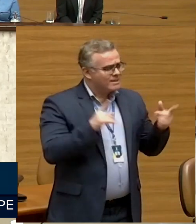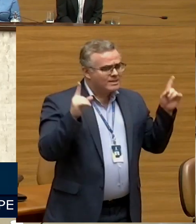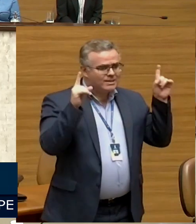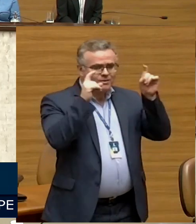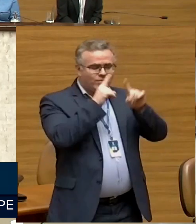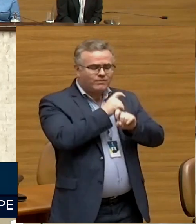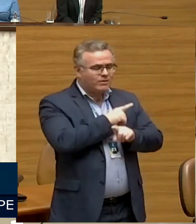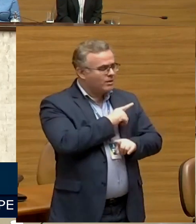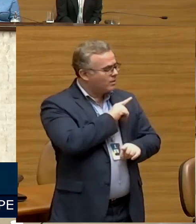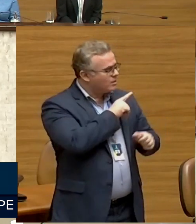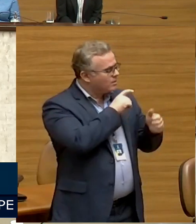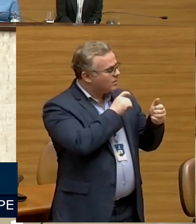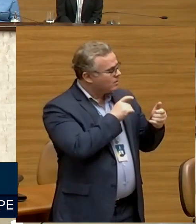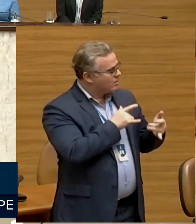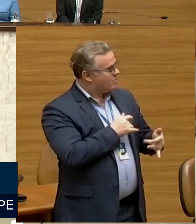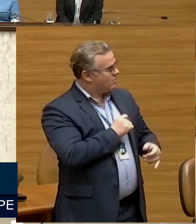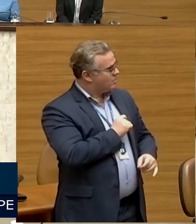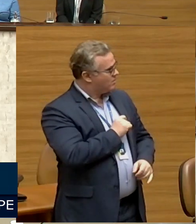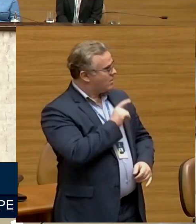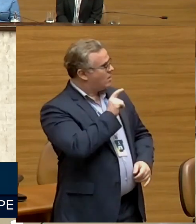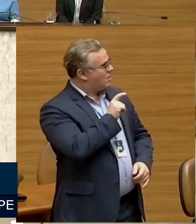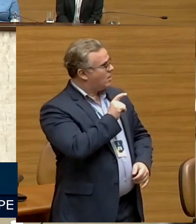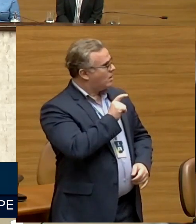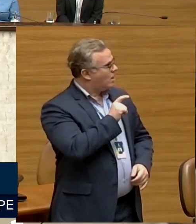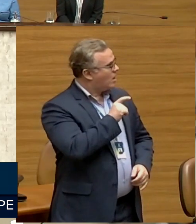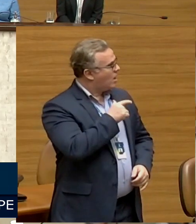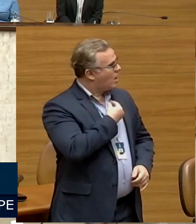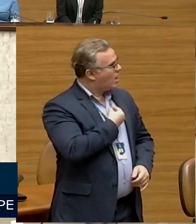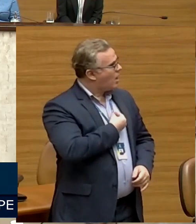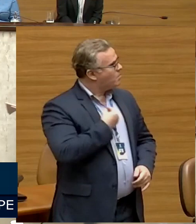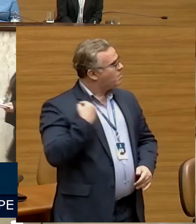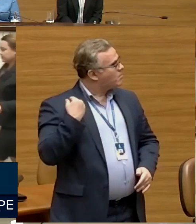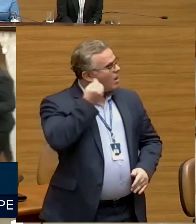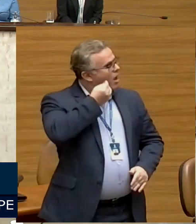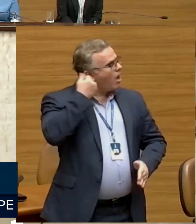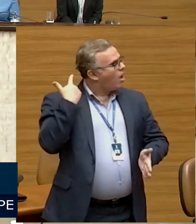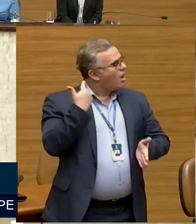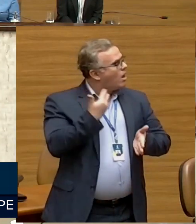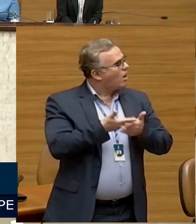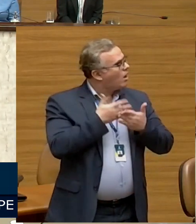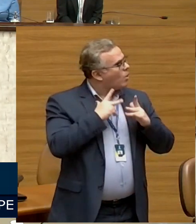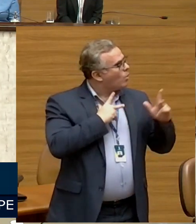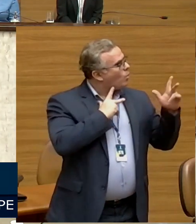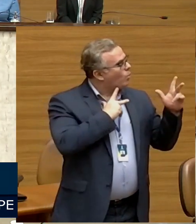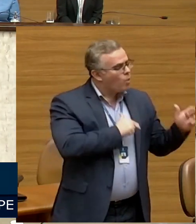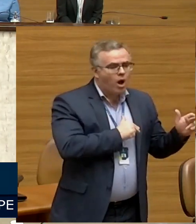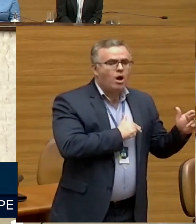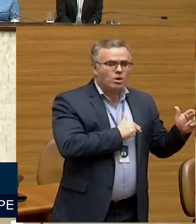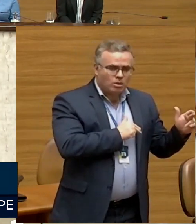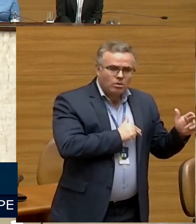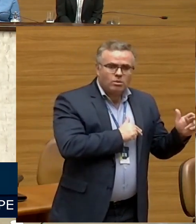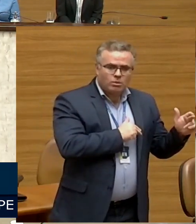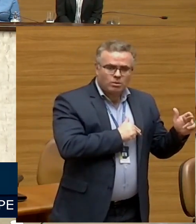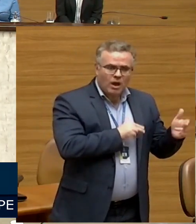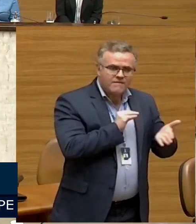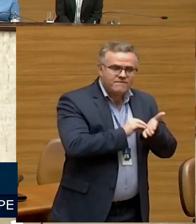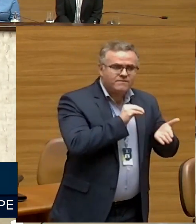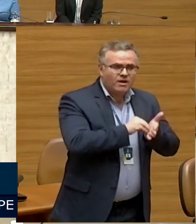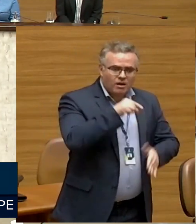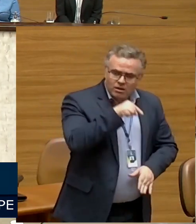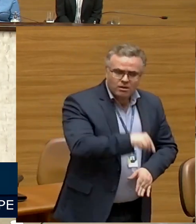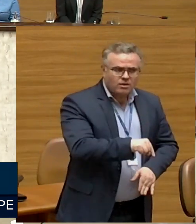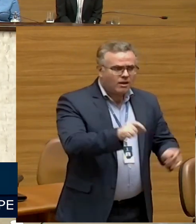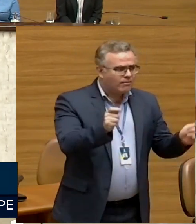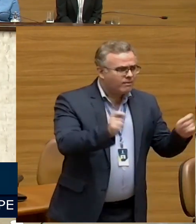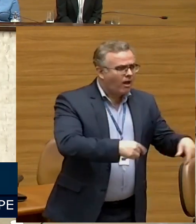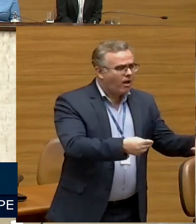esses relatos, o quanto as nossas histórias se entrelaçam, o quanto, né, a falta de um Estado que nos